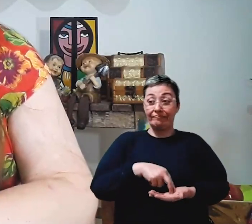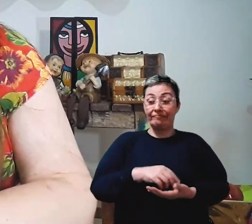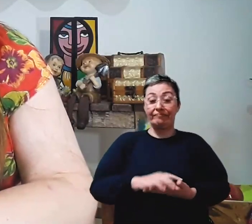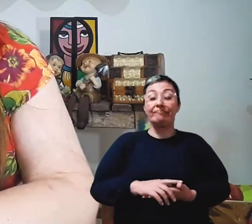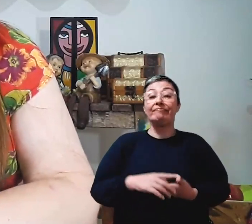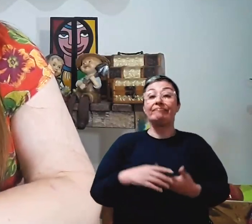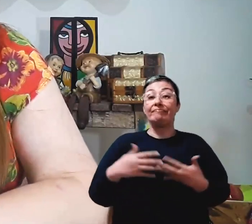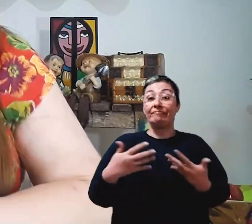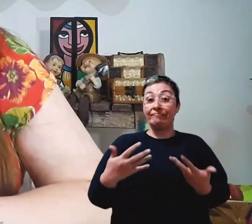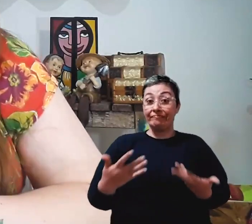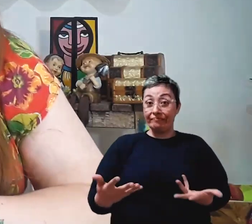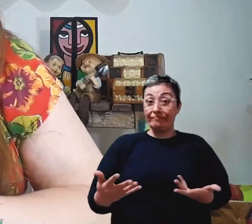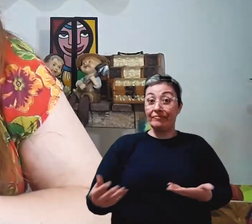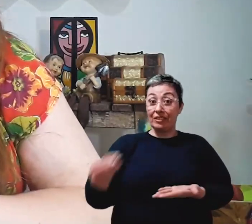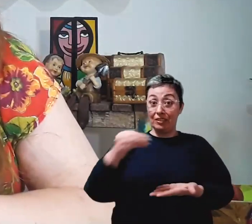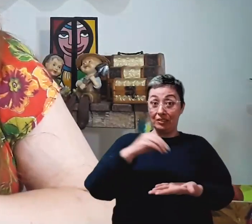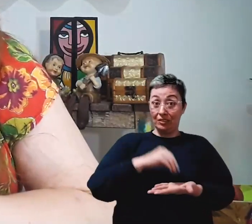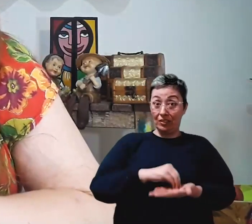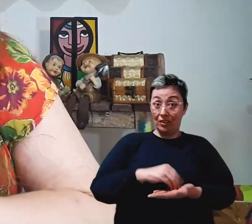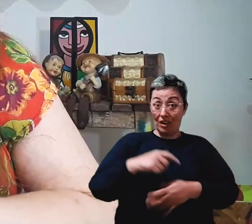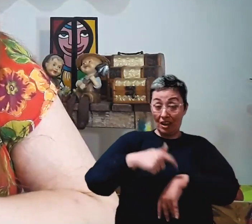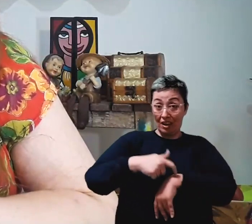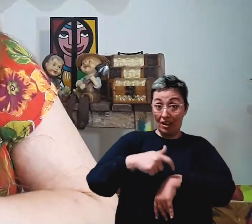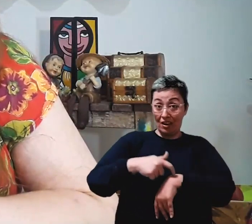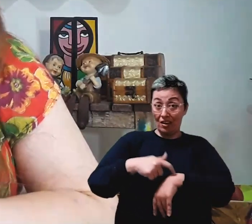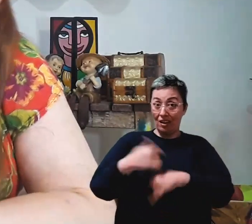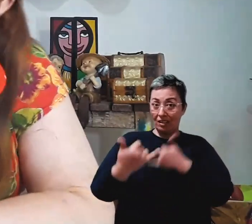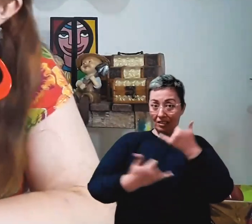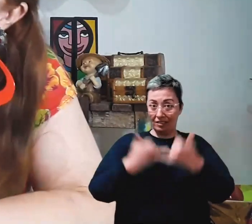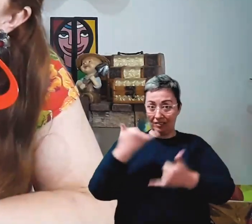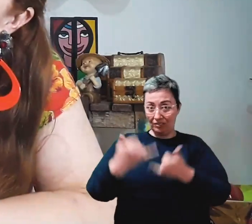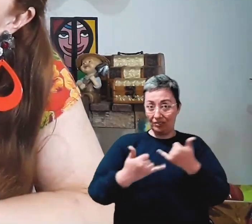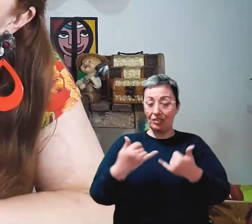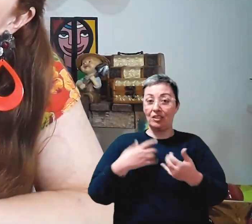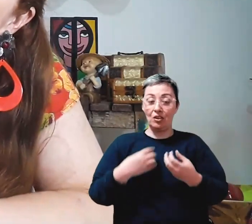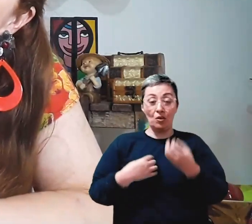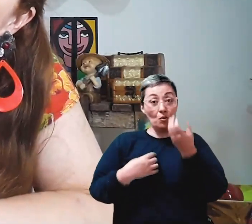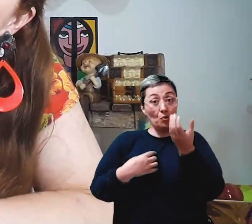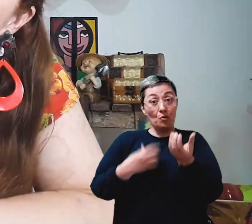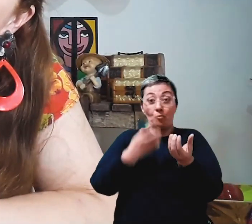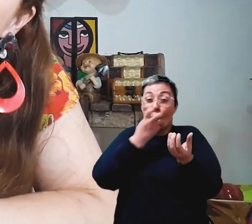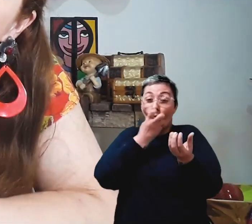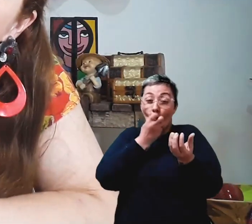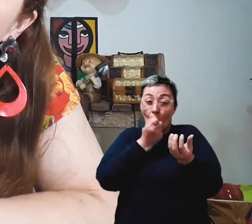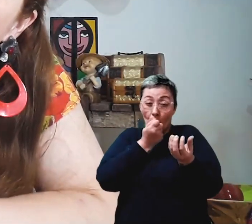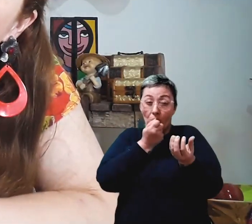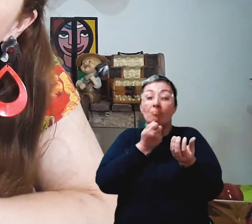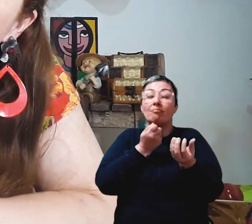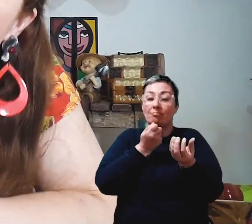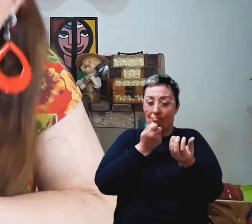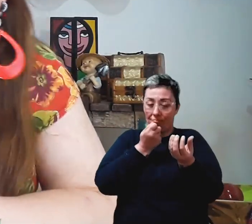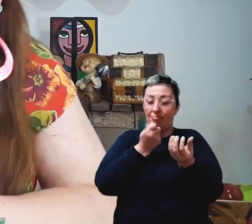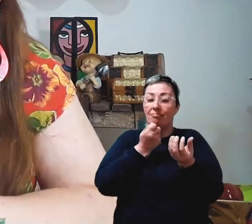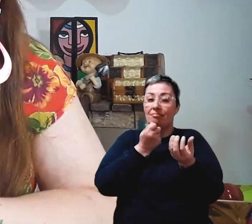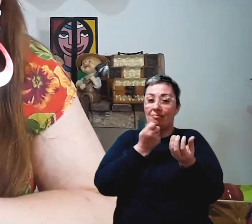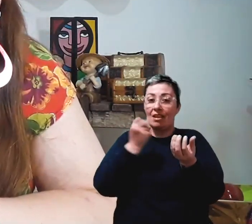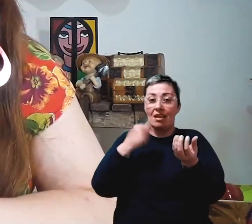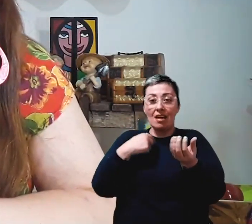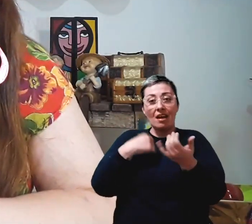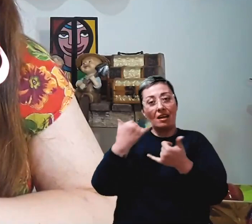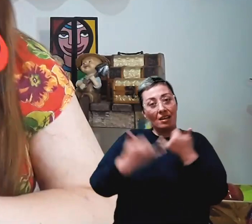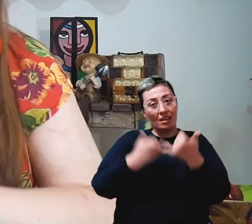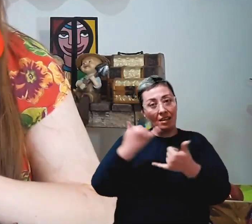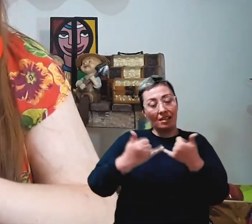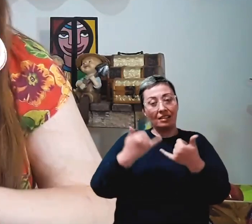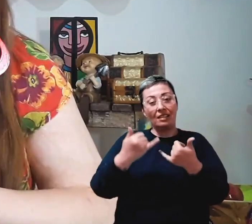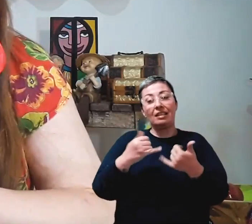chegou. Chegou a hora da gente brincar. E eu trouxe então um limão. Essa brincadeira a